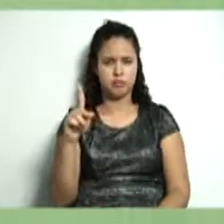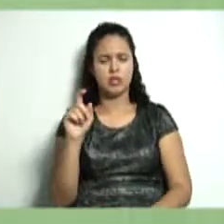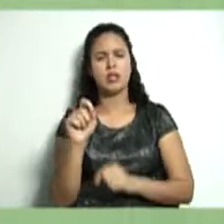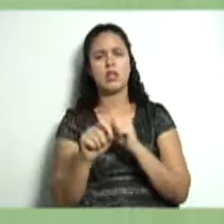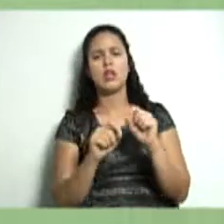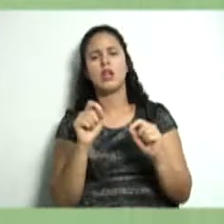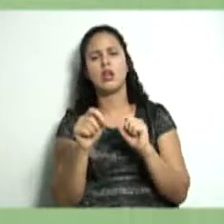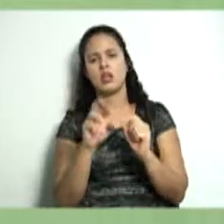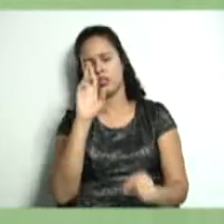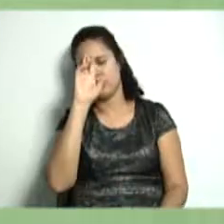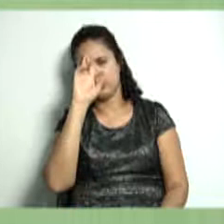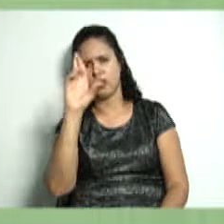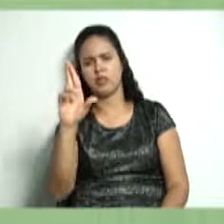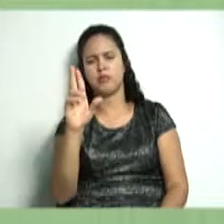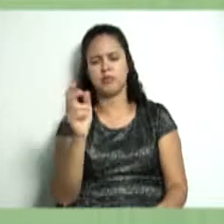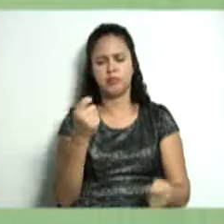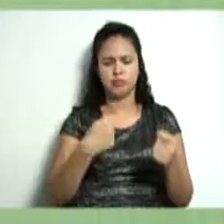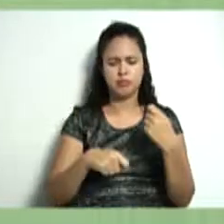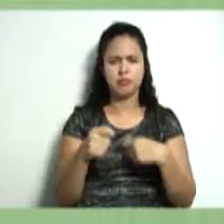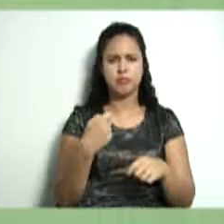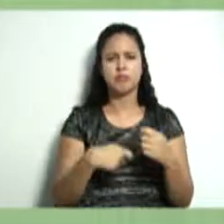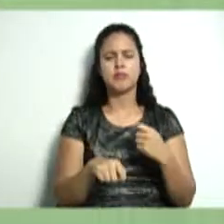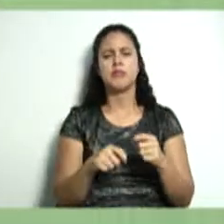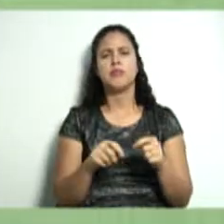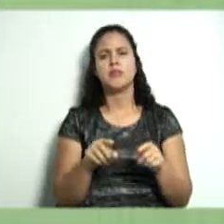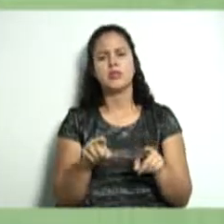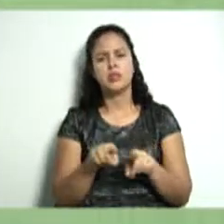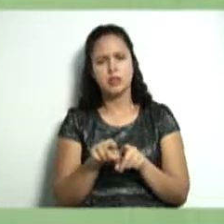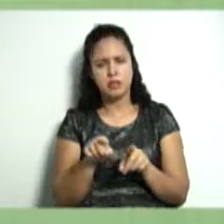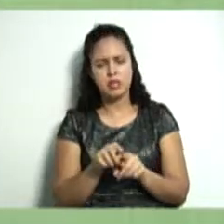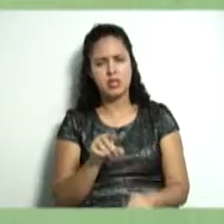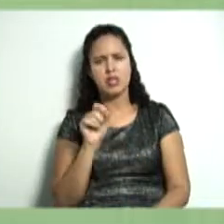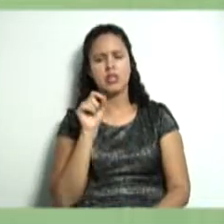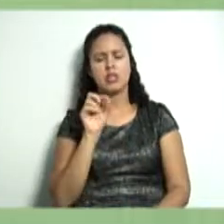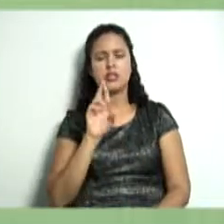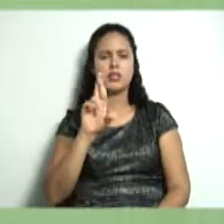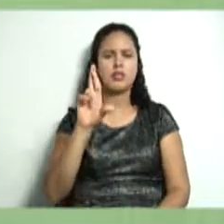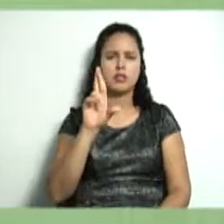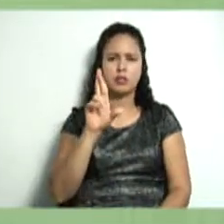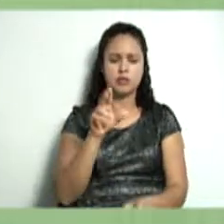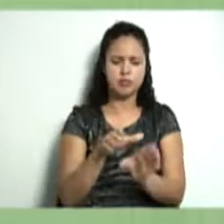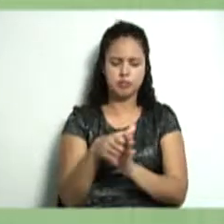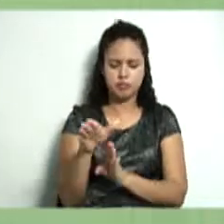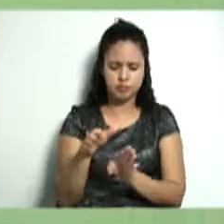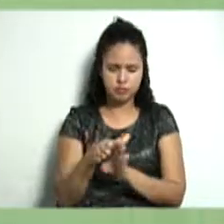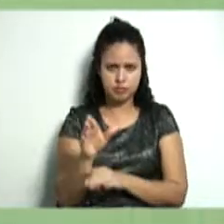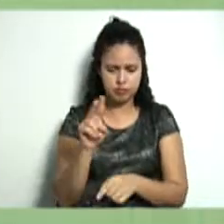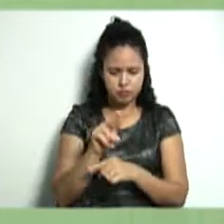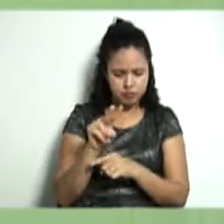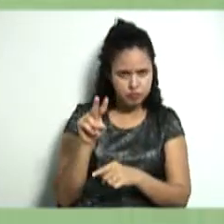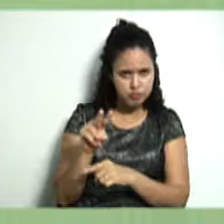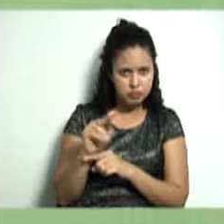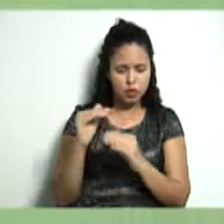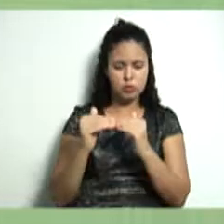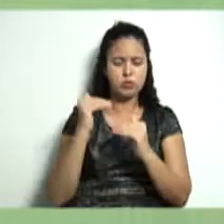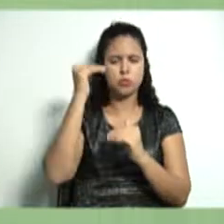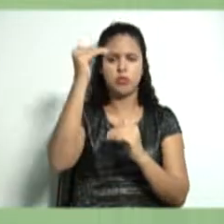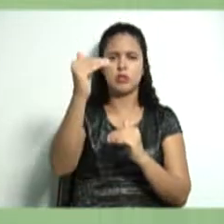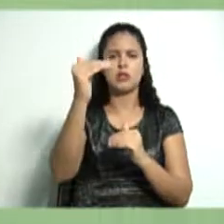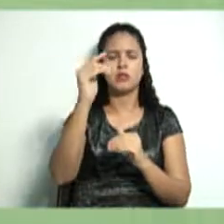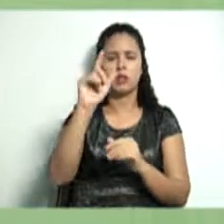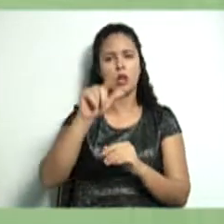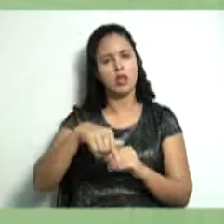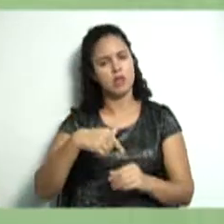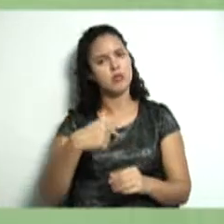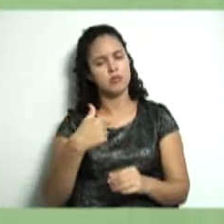da administração? Quem ocupa a parte dos conselhos fiscais, dos conselhos superiores? É o